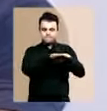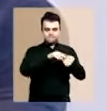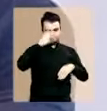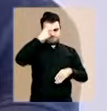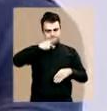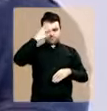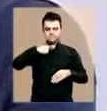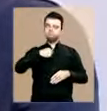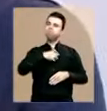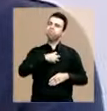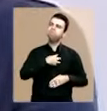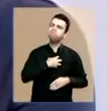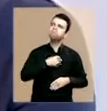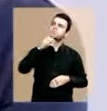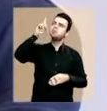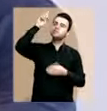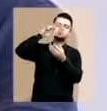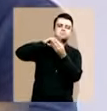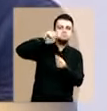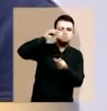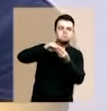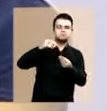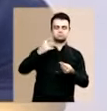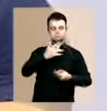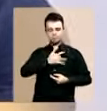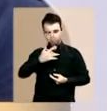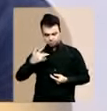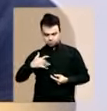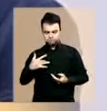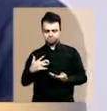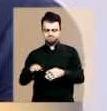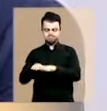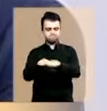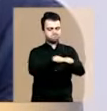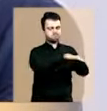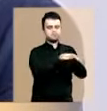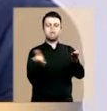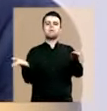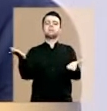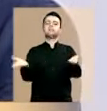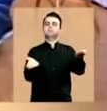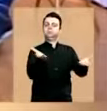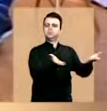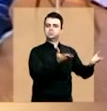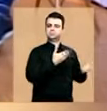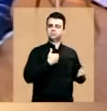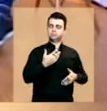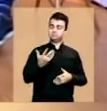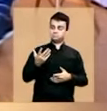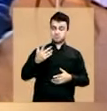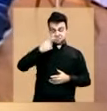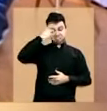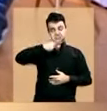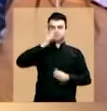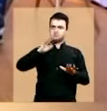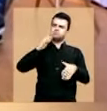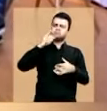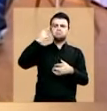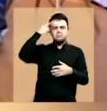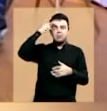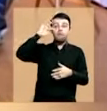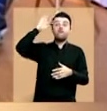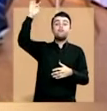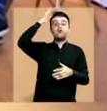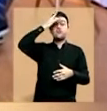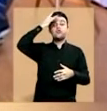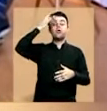com elas mesmas, equilíbrio espiritual, de saúde e tudo, né? Acho que sempre pensando não só na gente, na atual geração, né? Mas no futuro